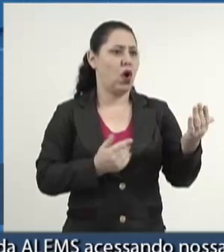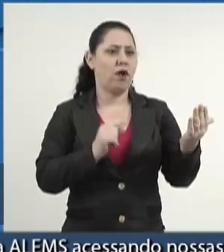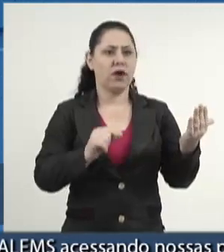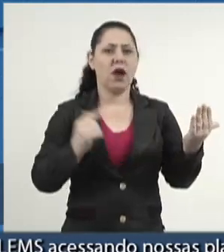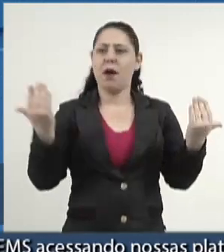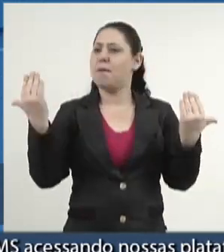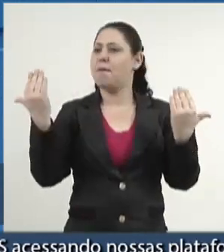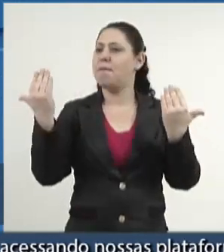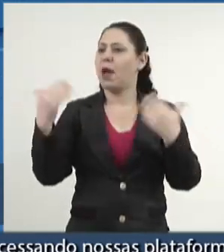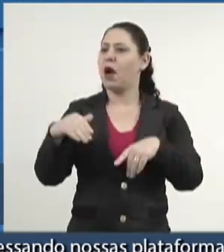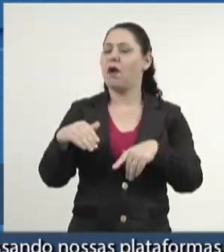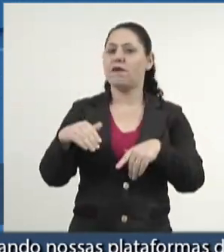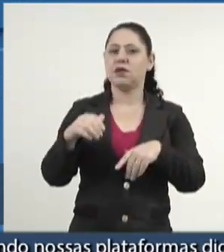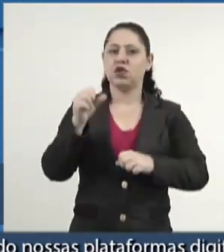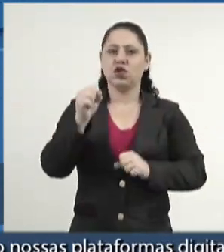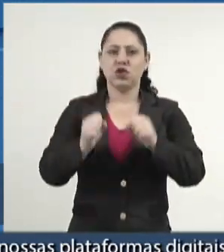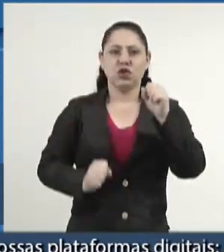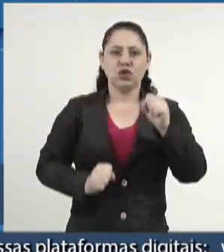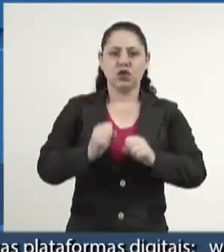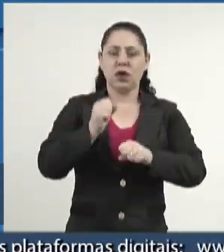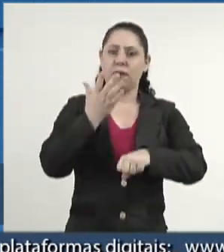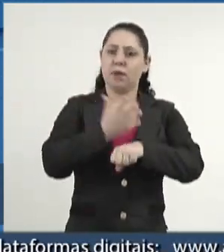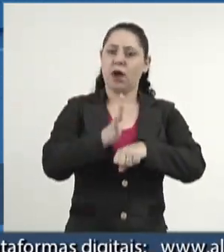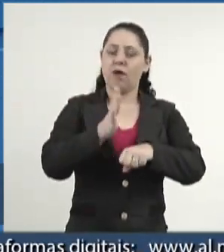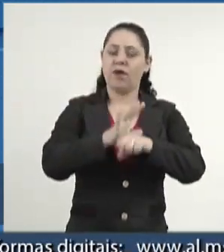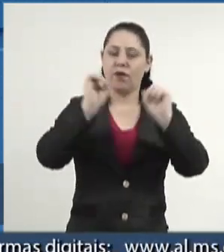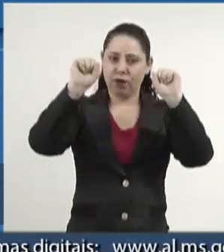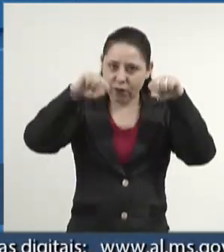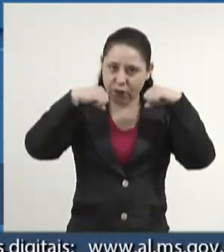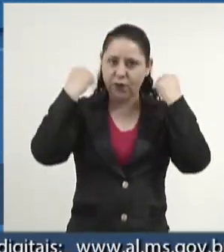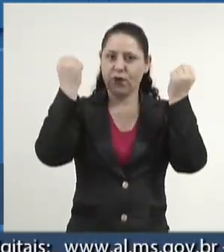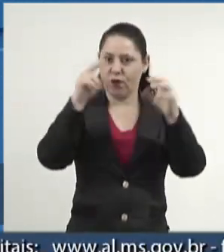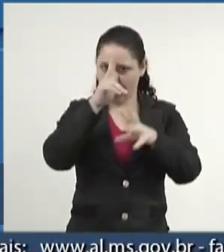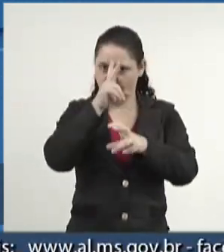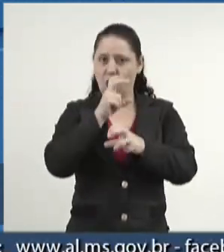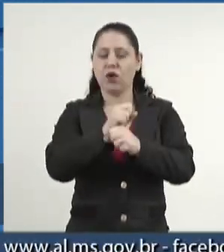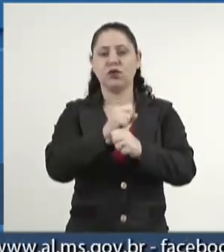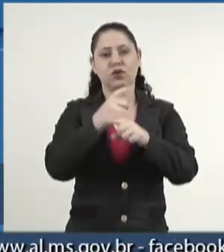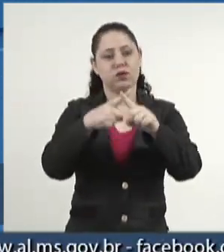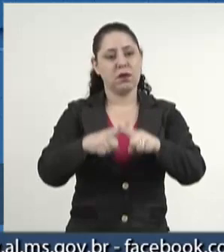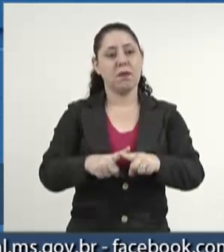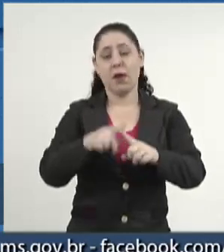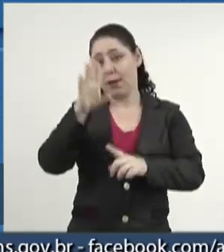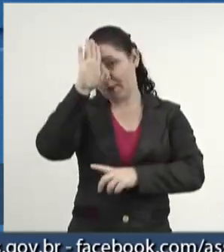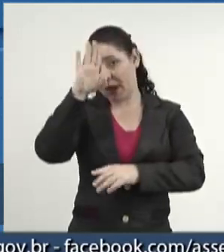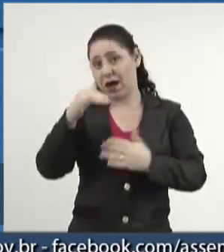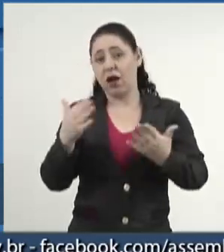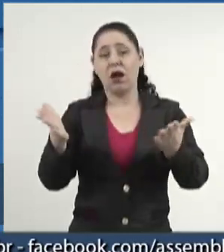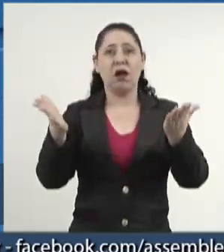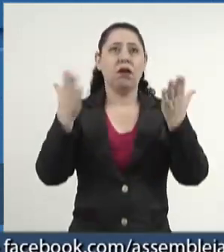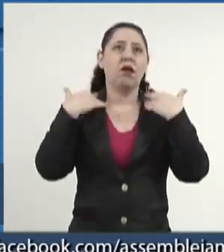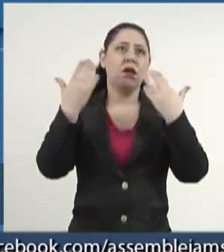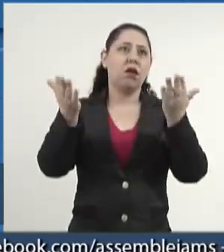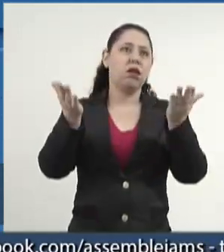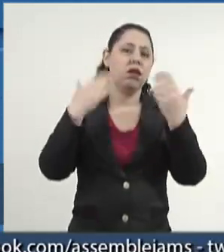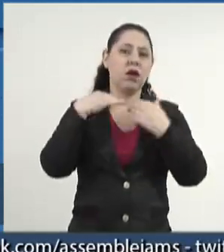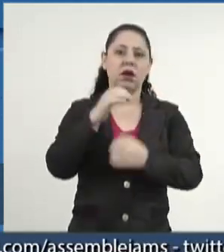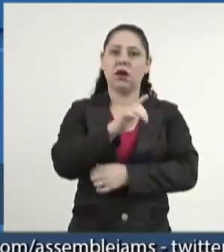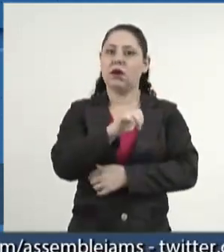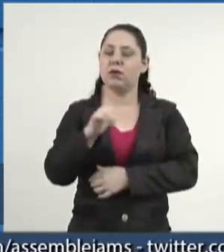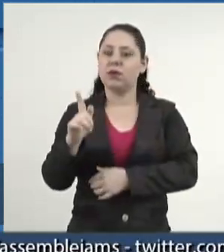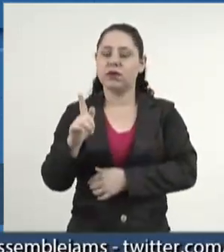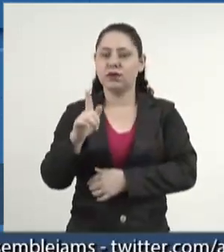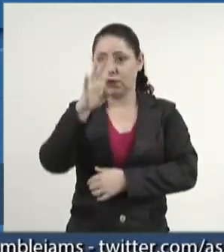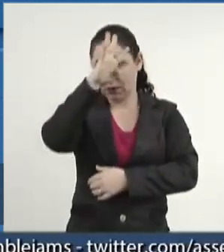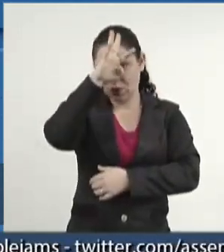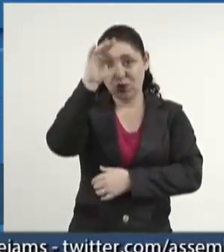uma prova de teste físico, aptidão física para um concurso, mas principalmente num calor escaldante que é de Campo Grande, que é do